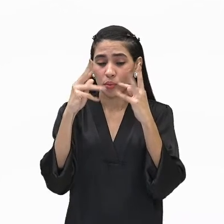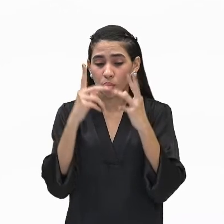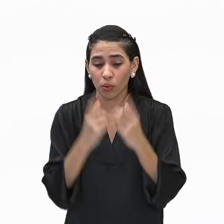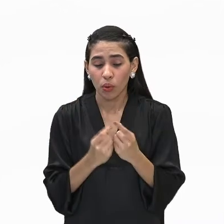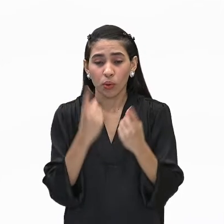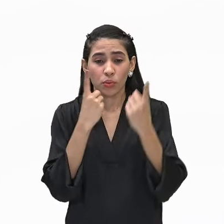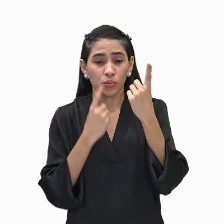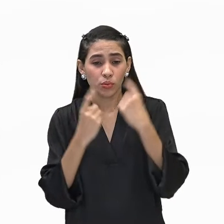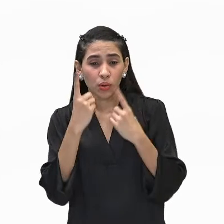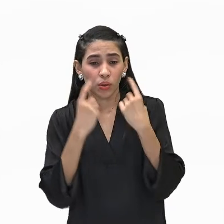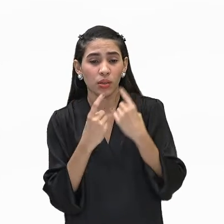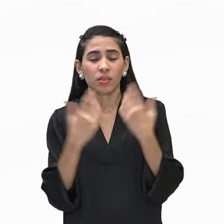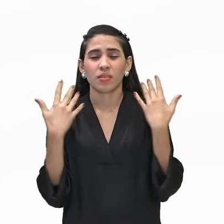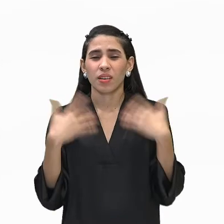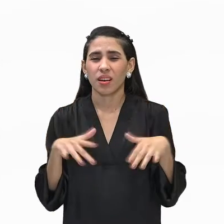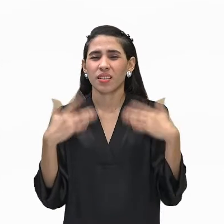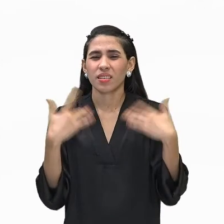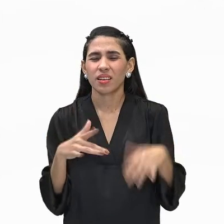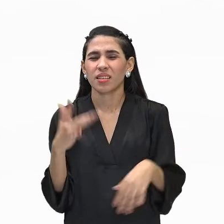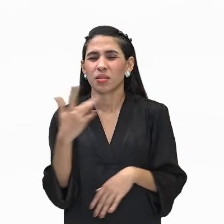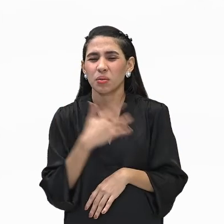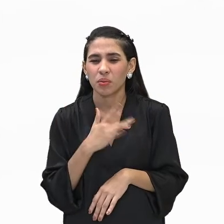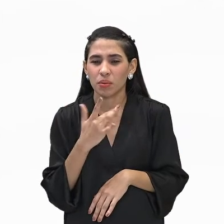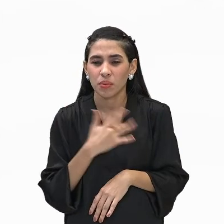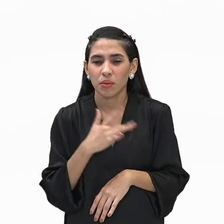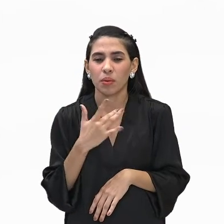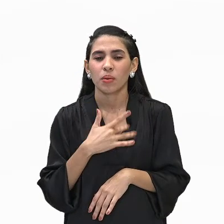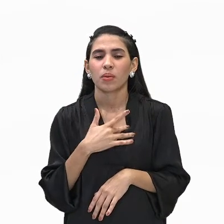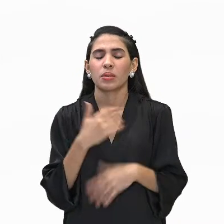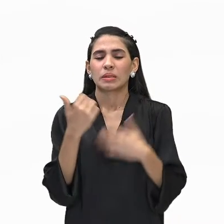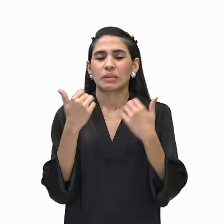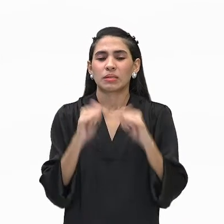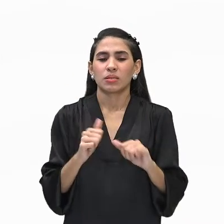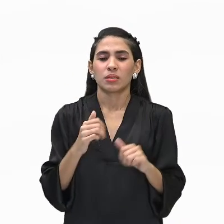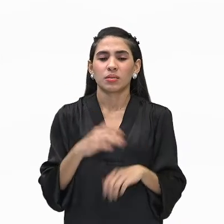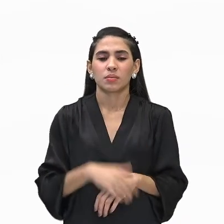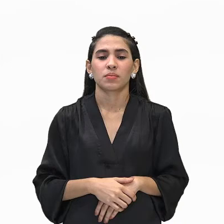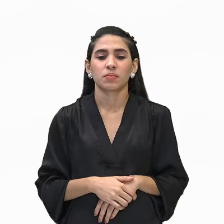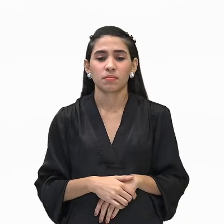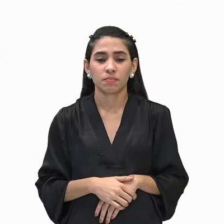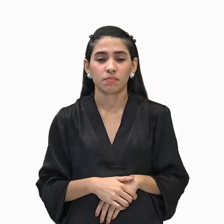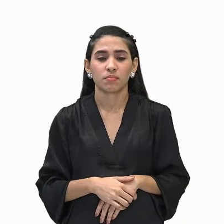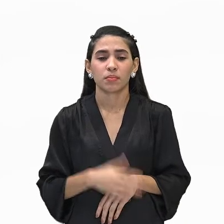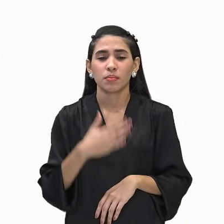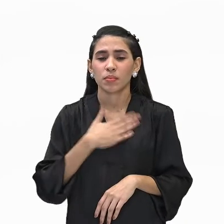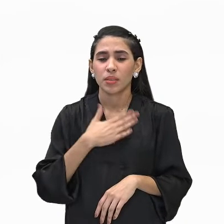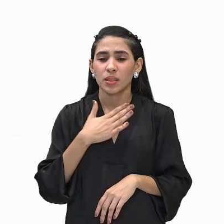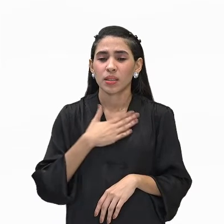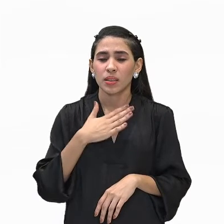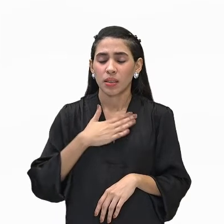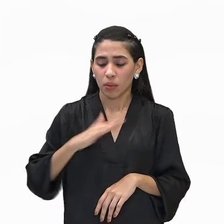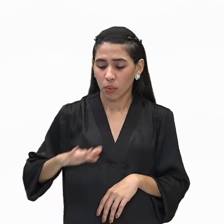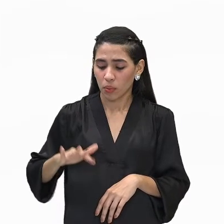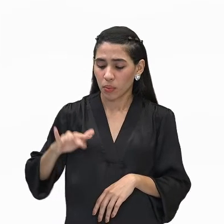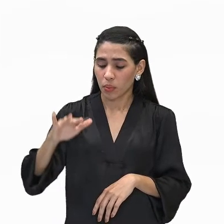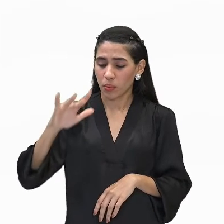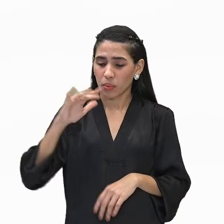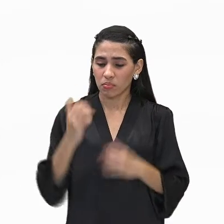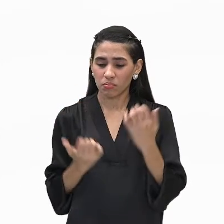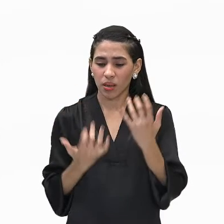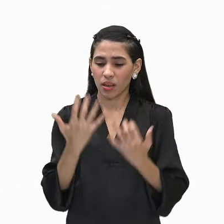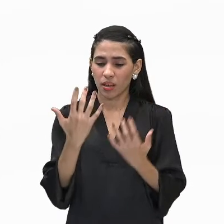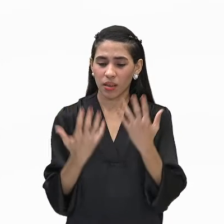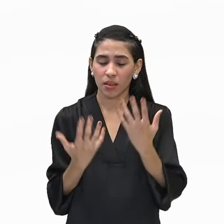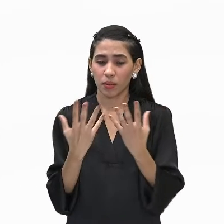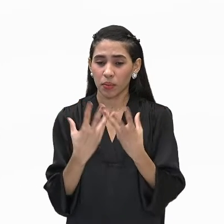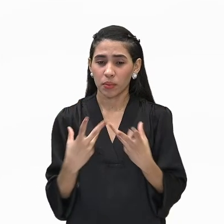queimando, ai, ai, que dor, ai, ai, que horror. O meu pé de sapopema, minha infância virou lenha, ai, ai,